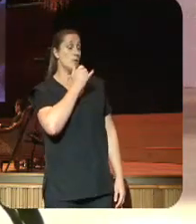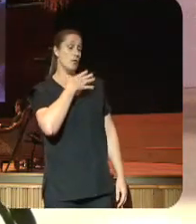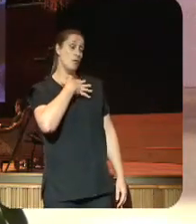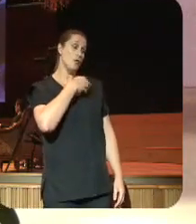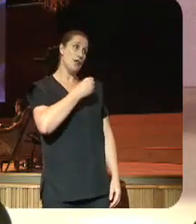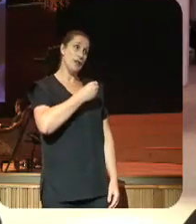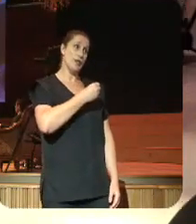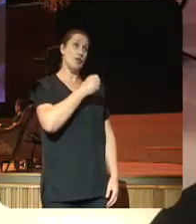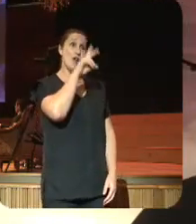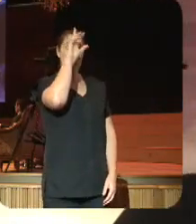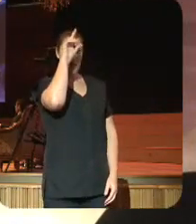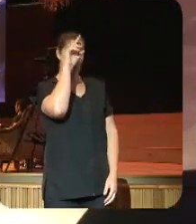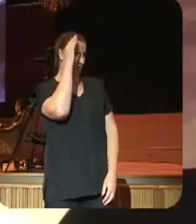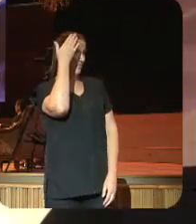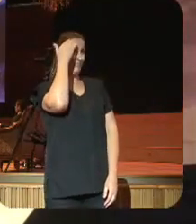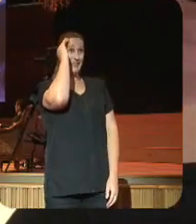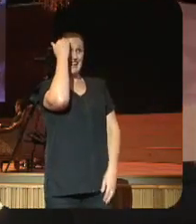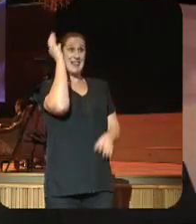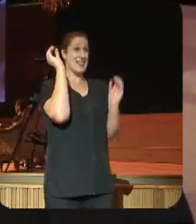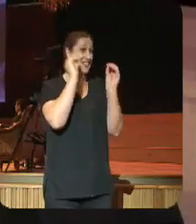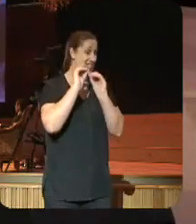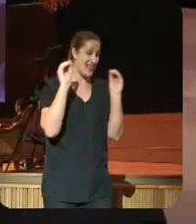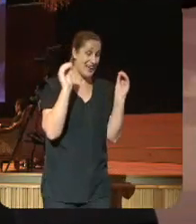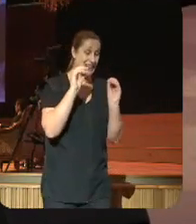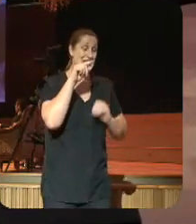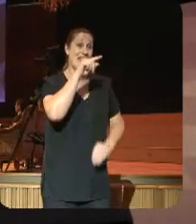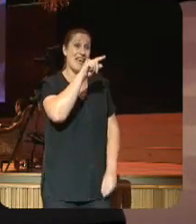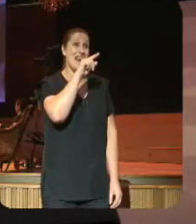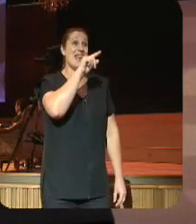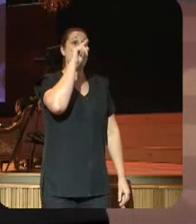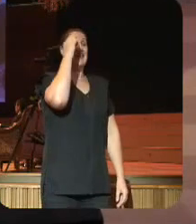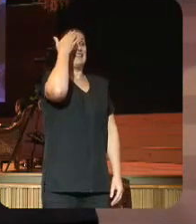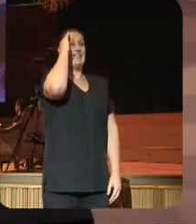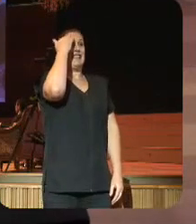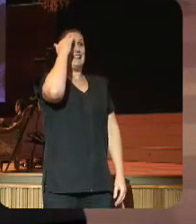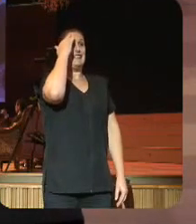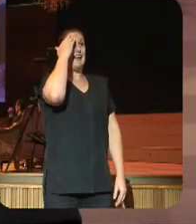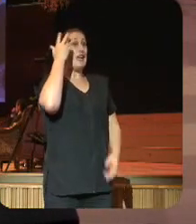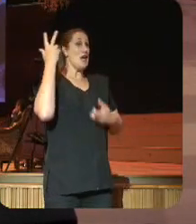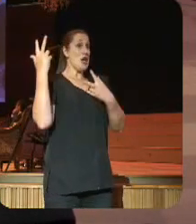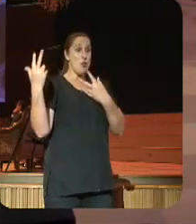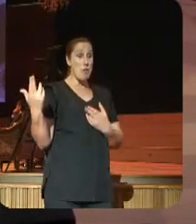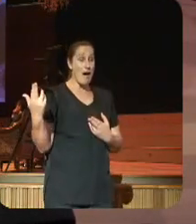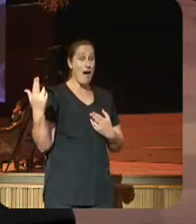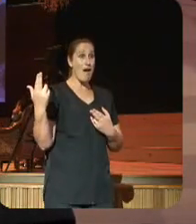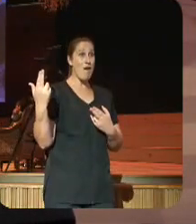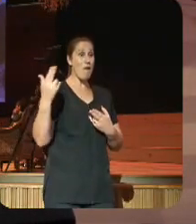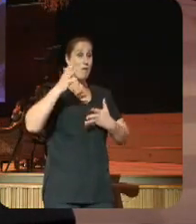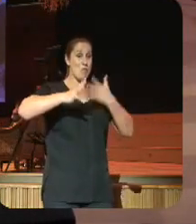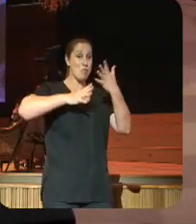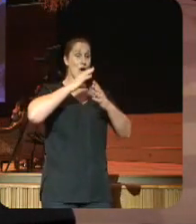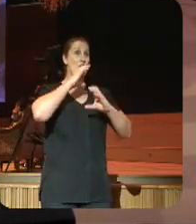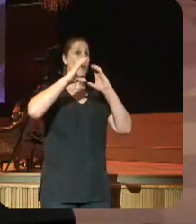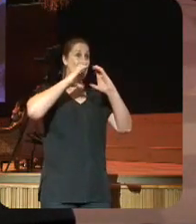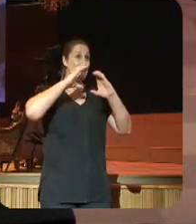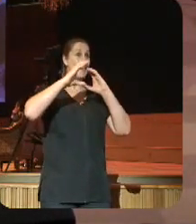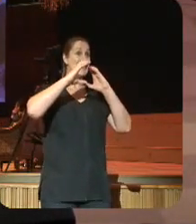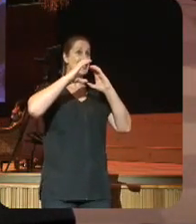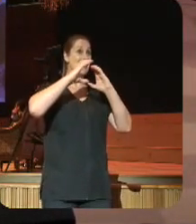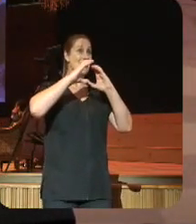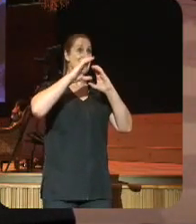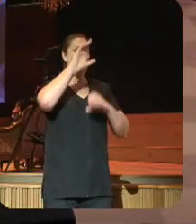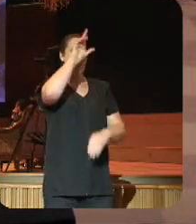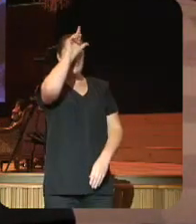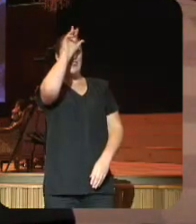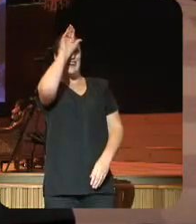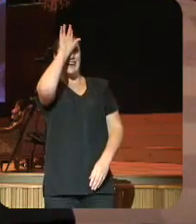ia entender mesmo, porque para ela poder entender, você tinha que virar formiga e falar a língua das formigas, senão ela